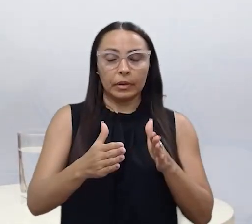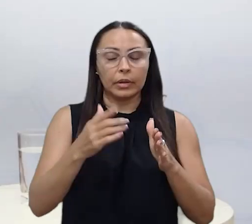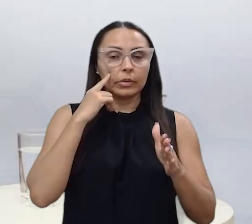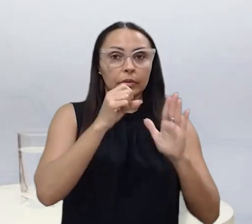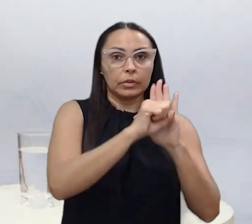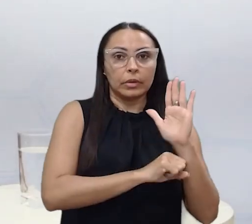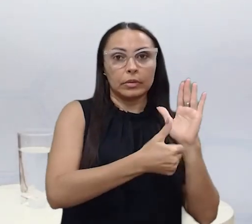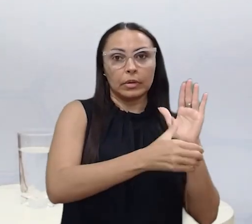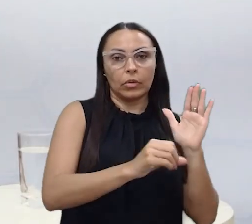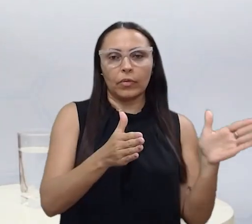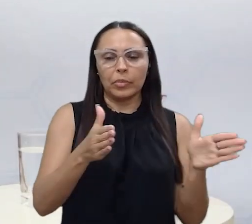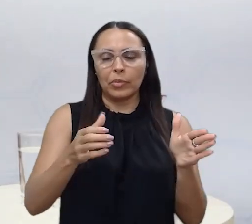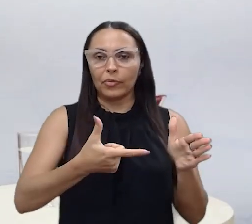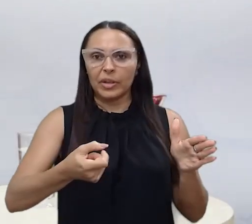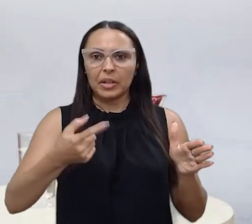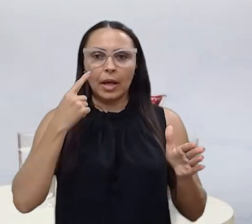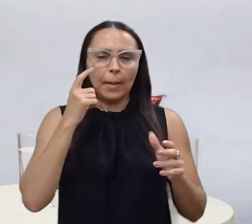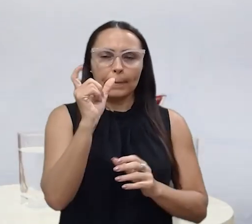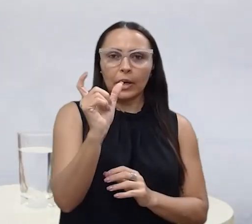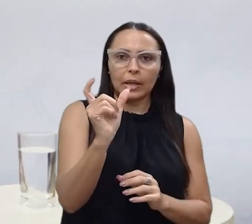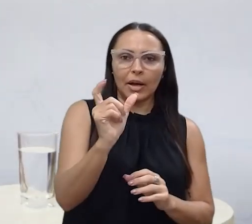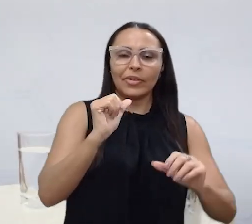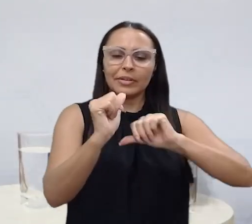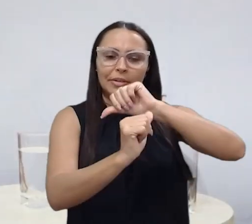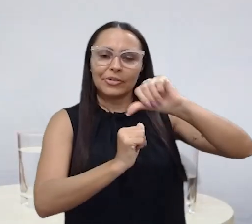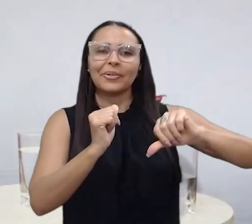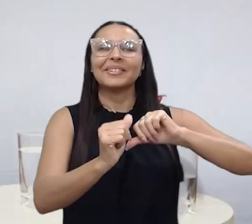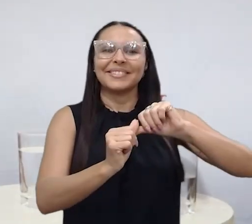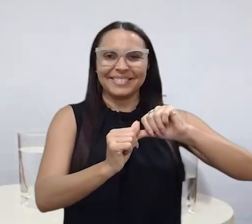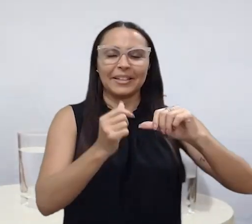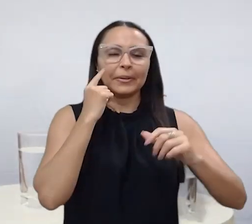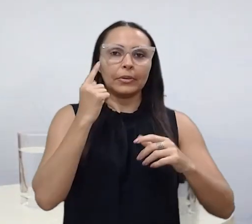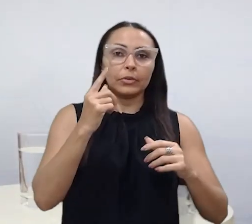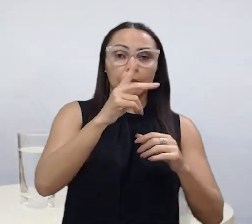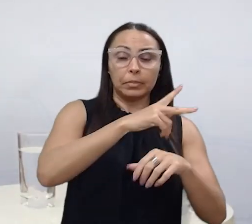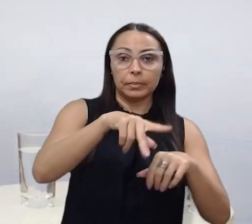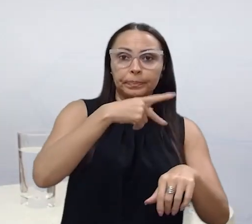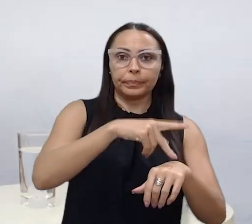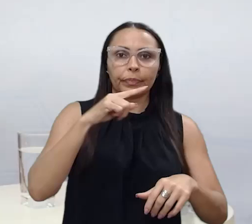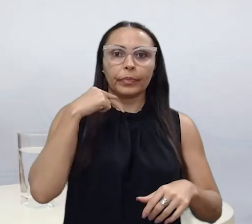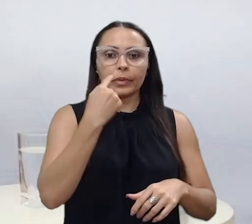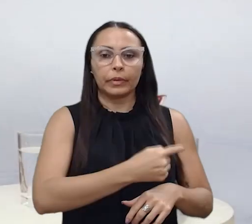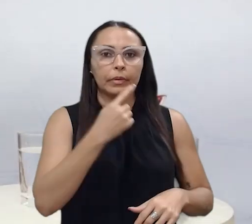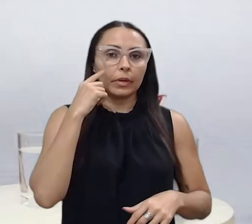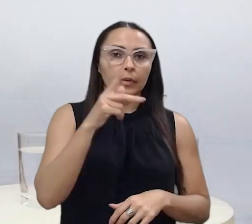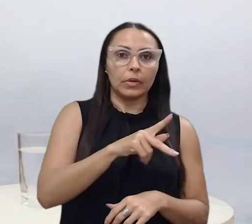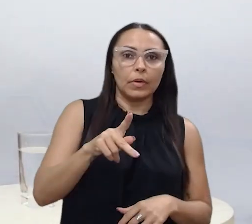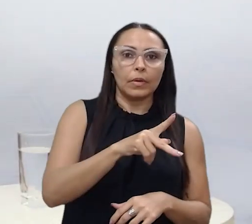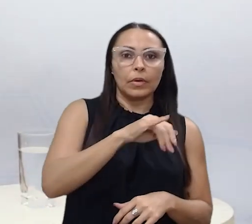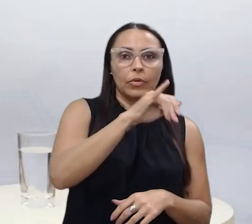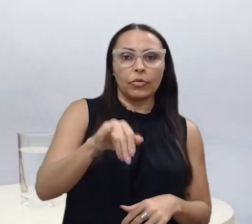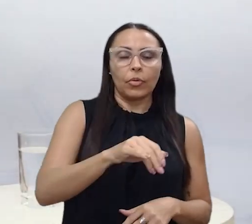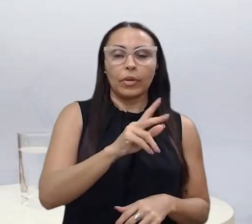para a entrada do século XX, a palavra que pode definir é transformação. No nosso país, a gente estava com o presidente,